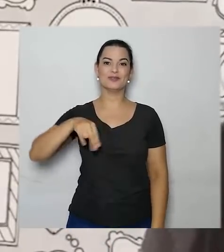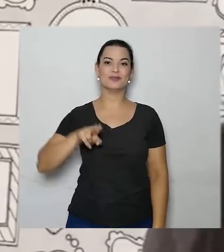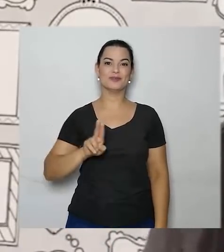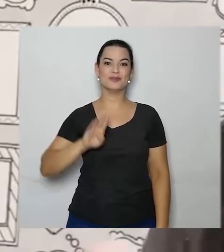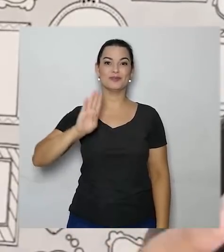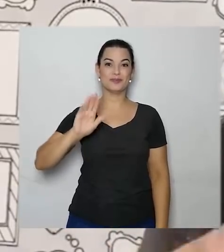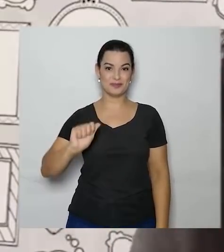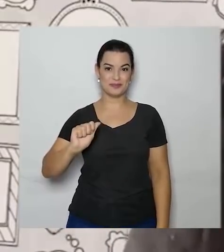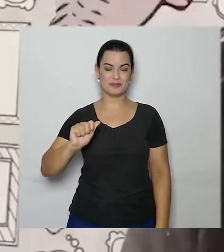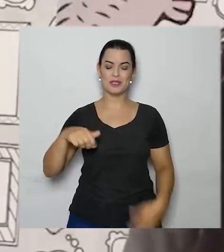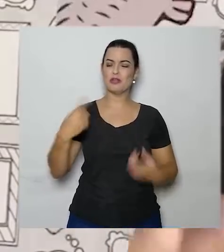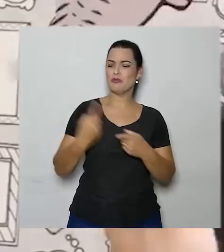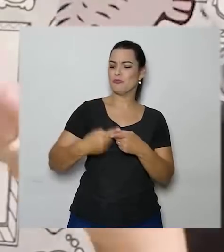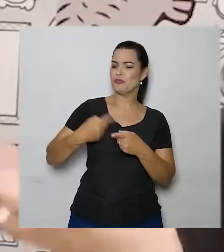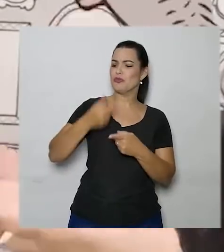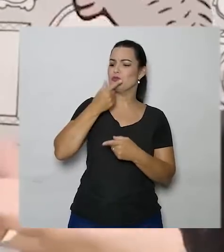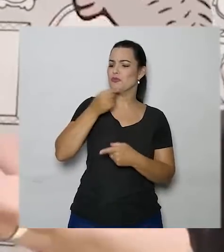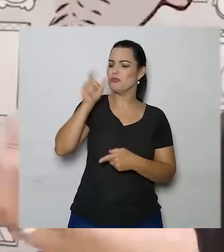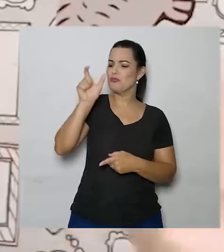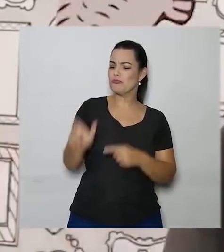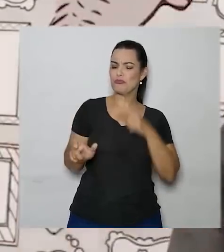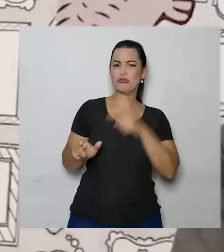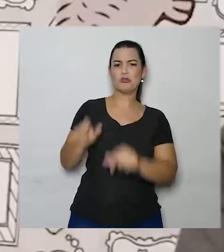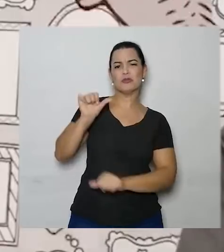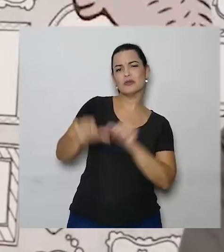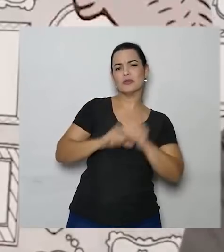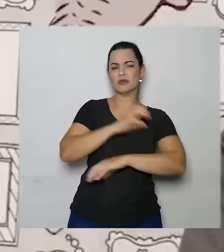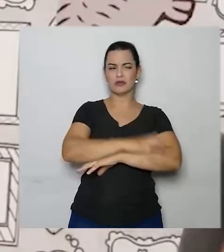menino vira porco espinho?